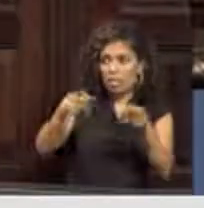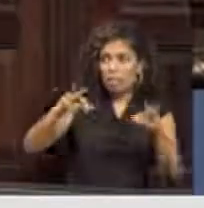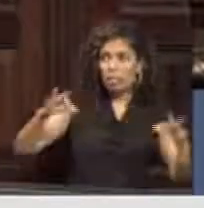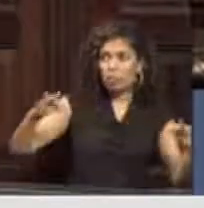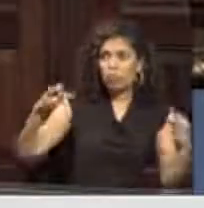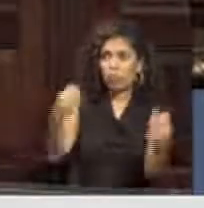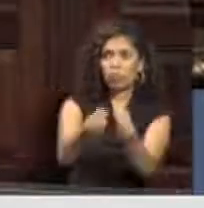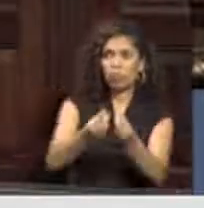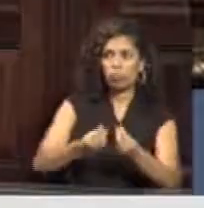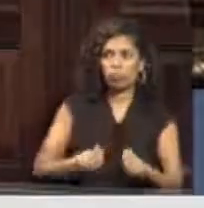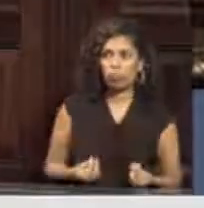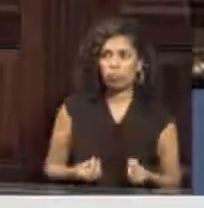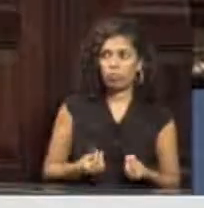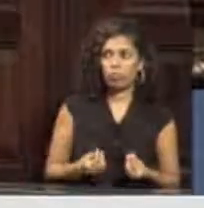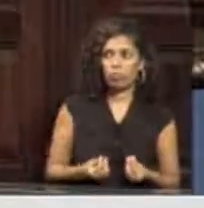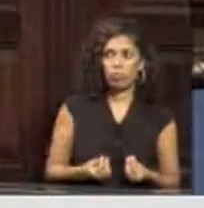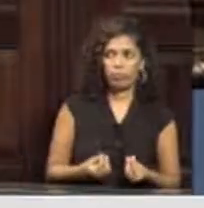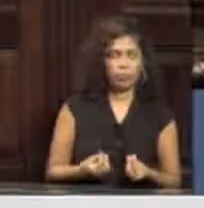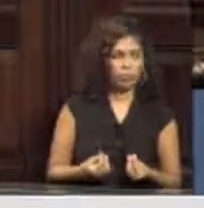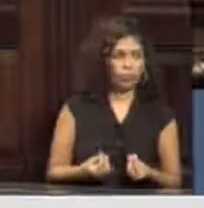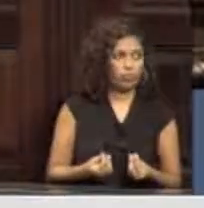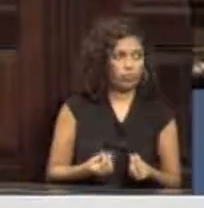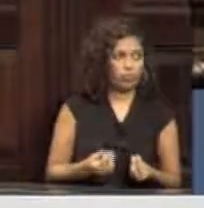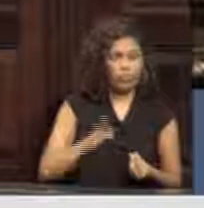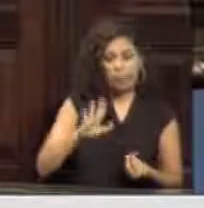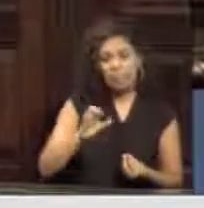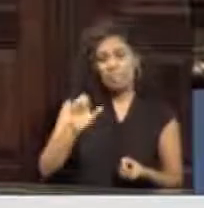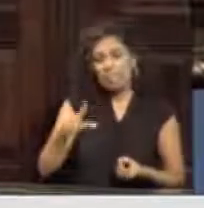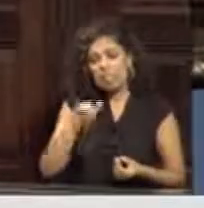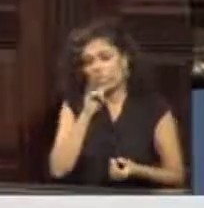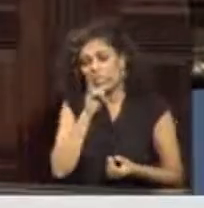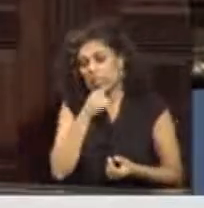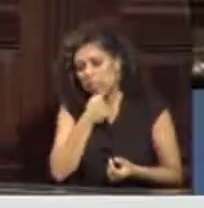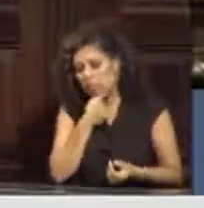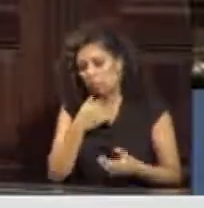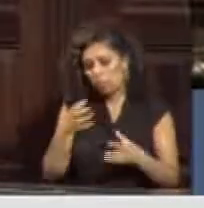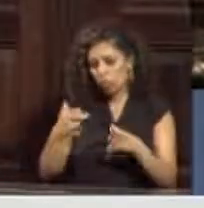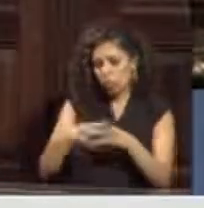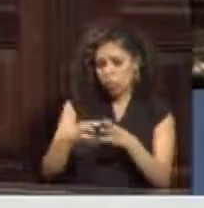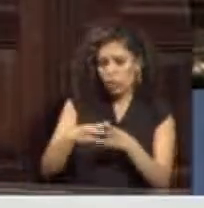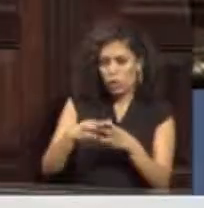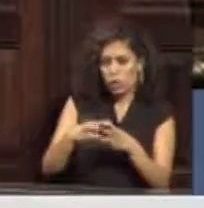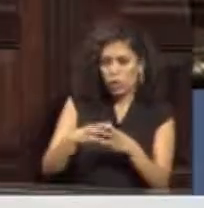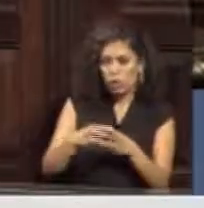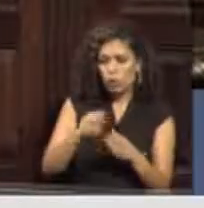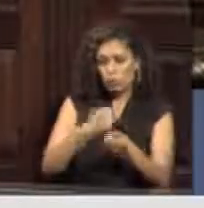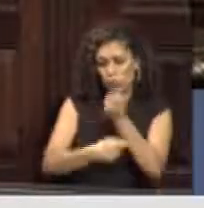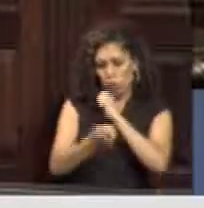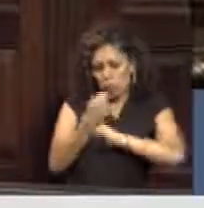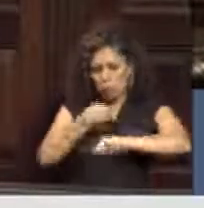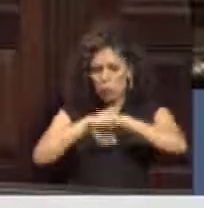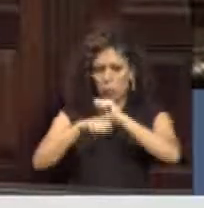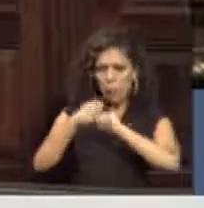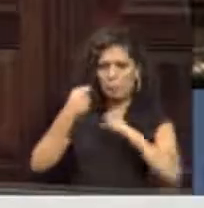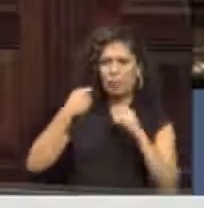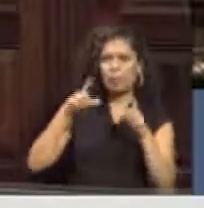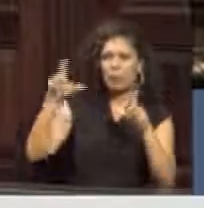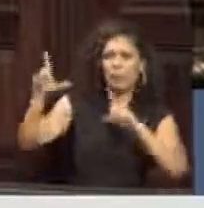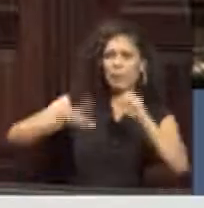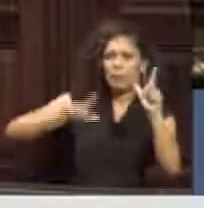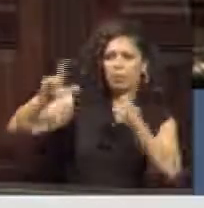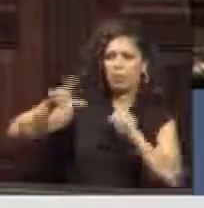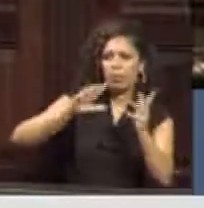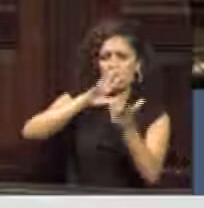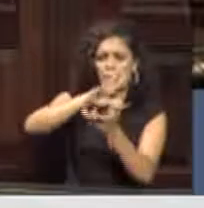Infelizmente, os nossos meios de comunicação, especificamente o setor de economia da Globo,